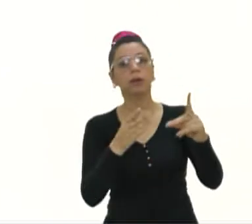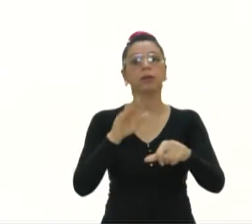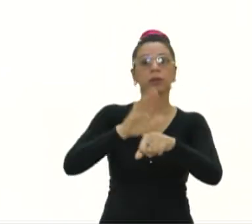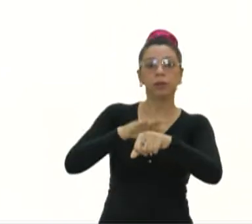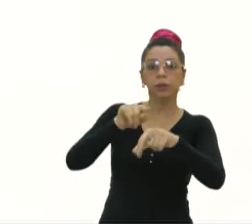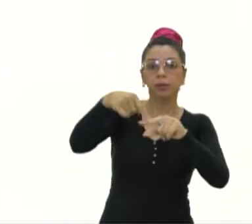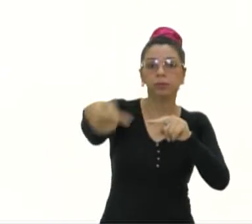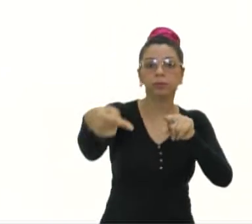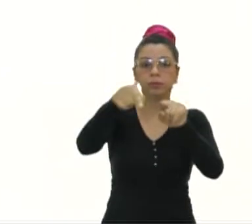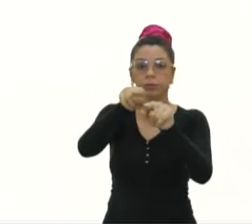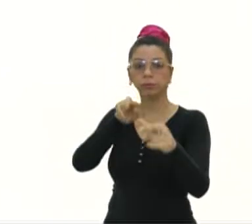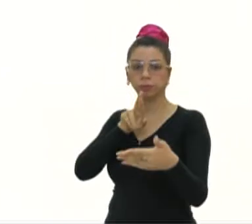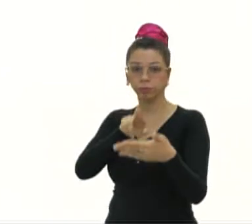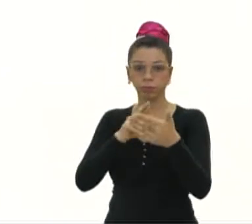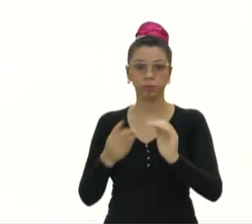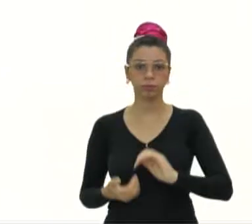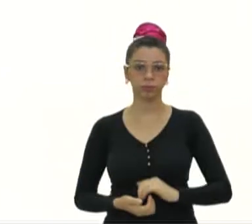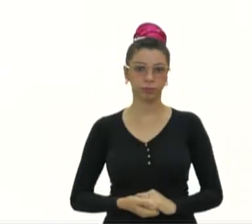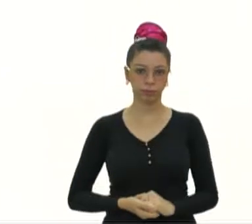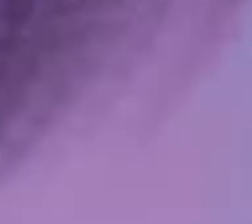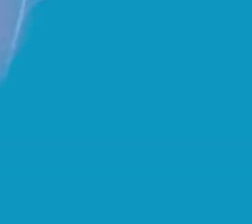tempo e a gente já retorna.